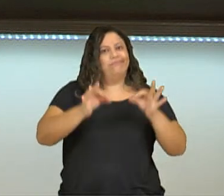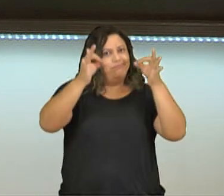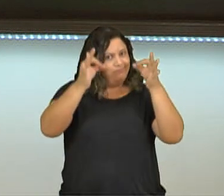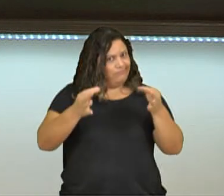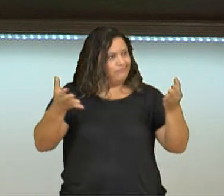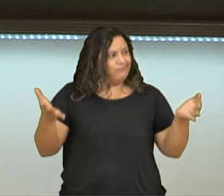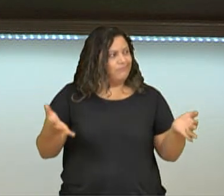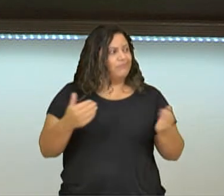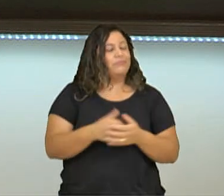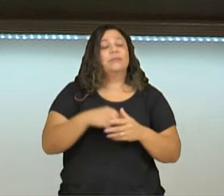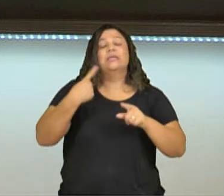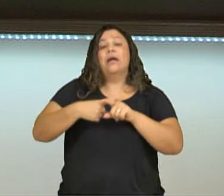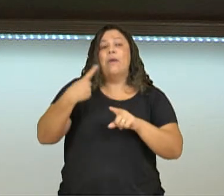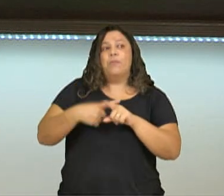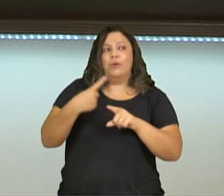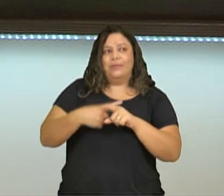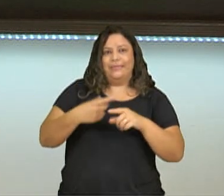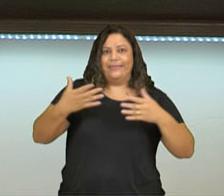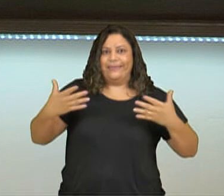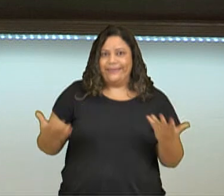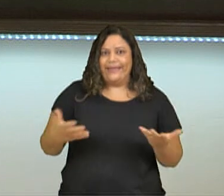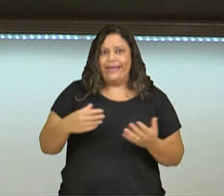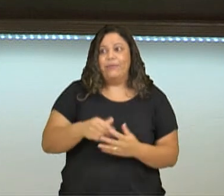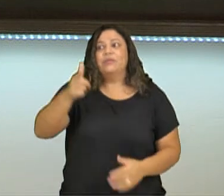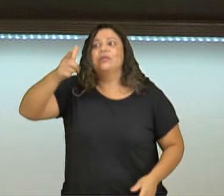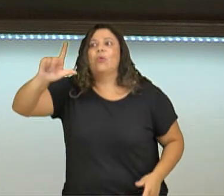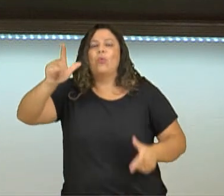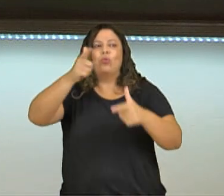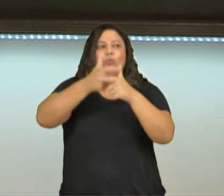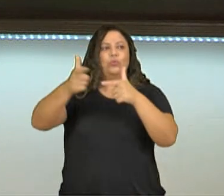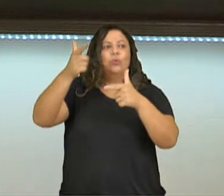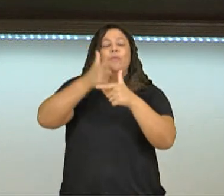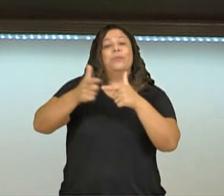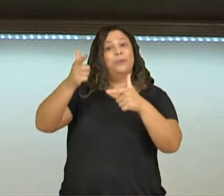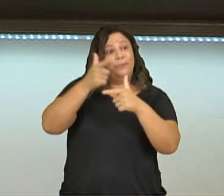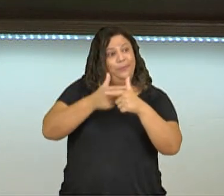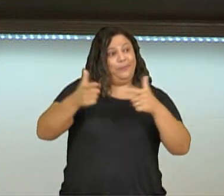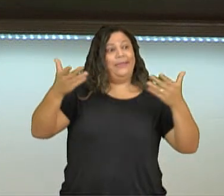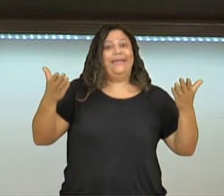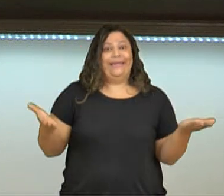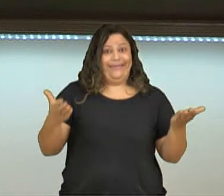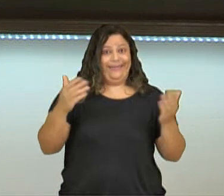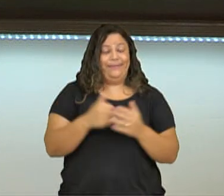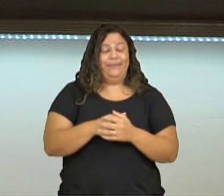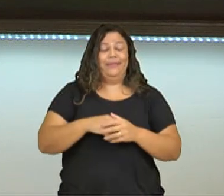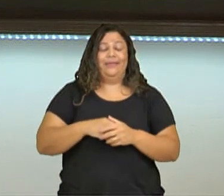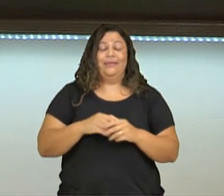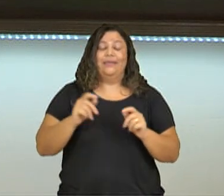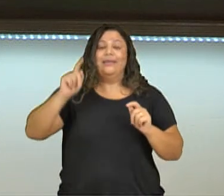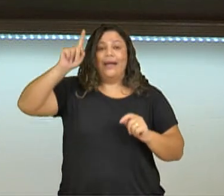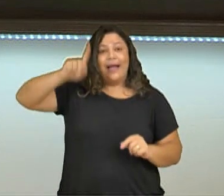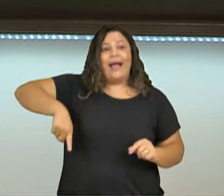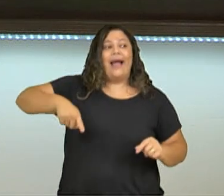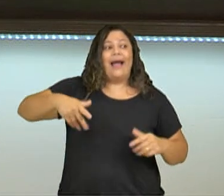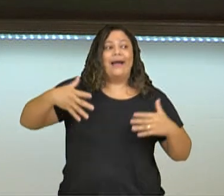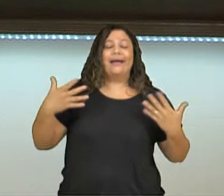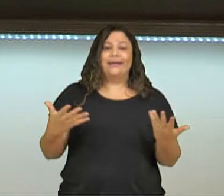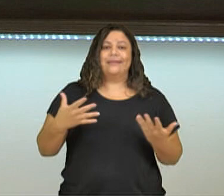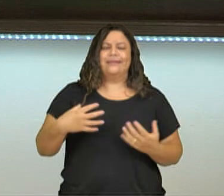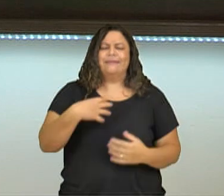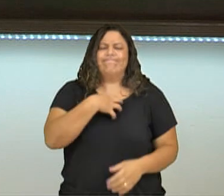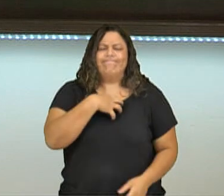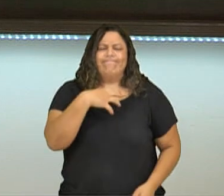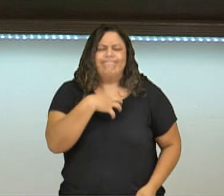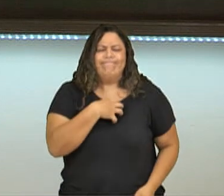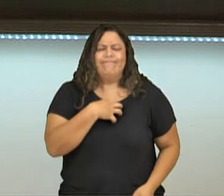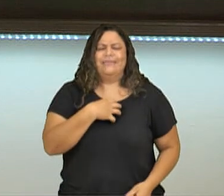quê? Porque senão a gente pode ter algum outro probleminha, tá? E aí é onde a gente tem efeitos